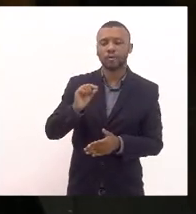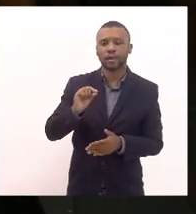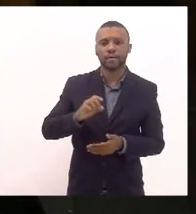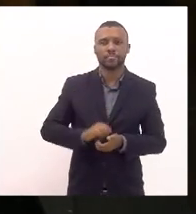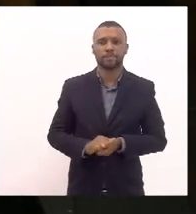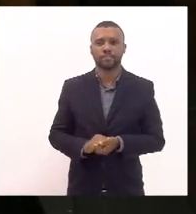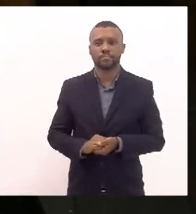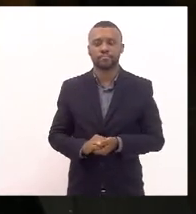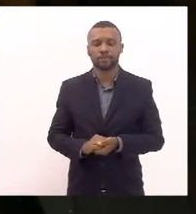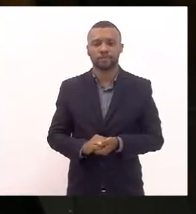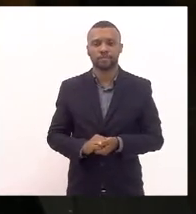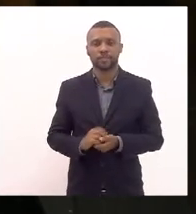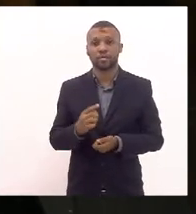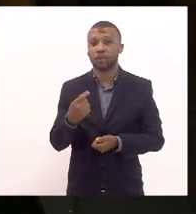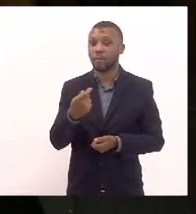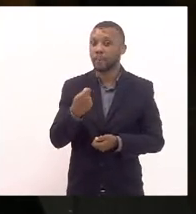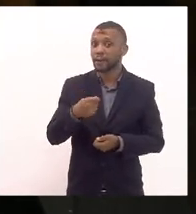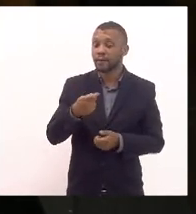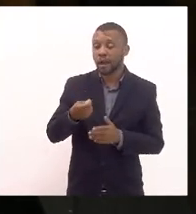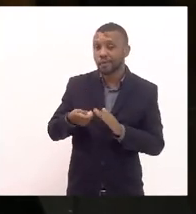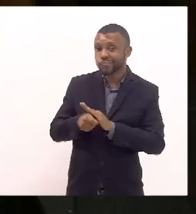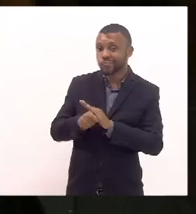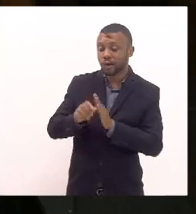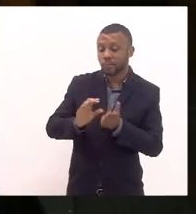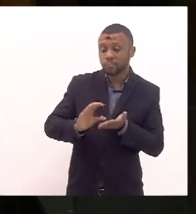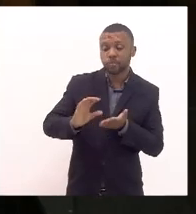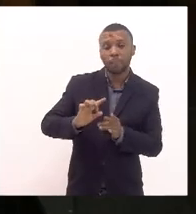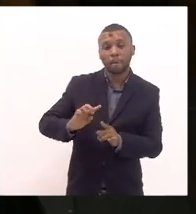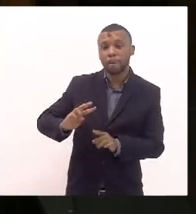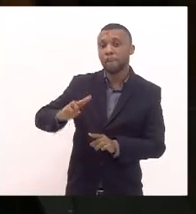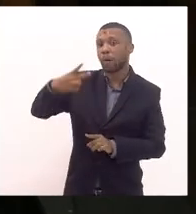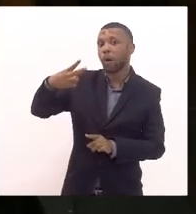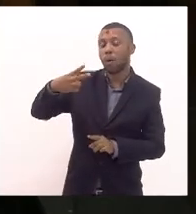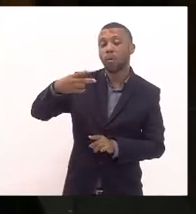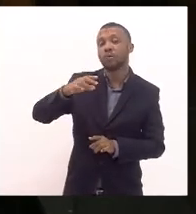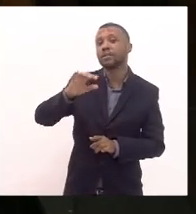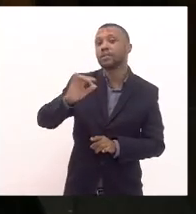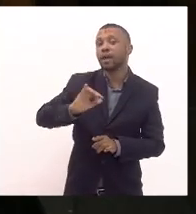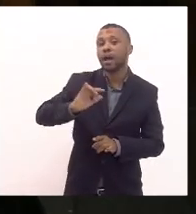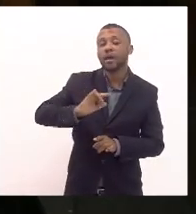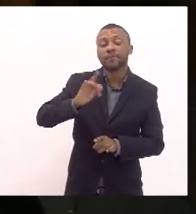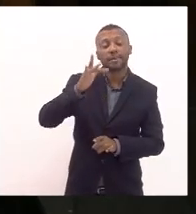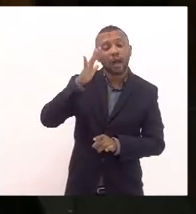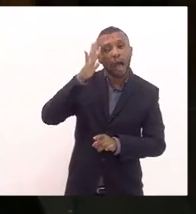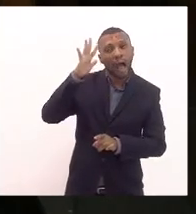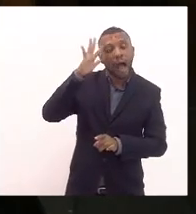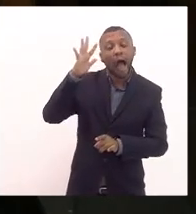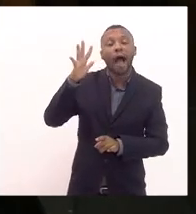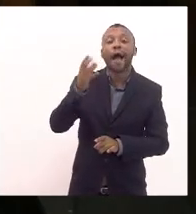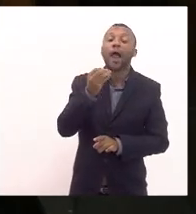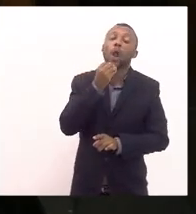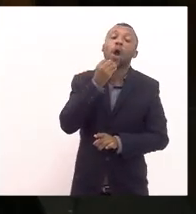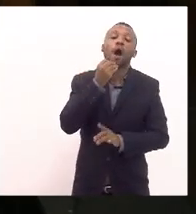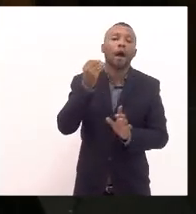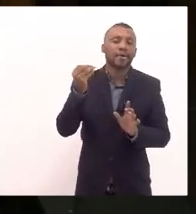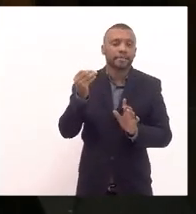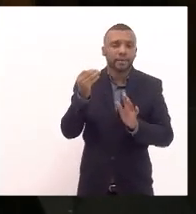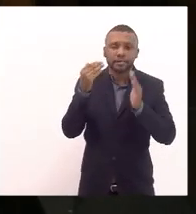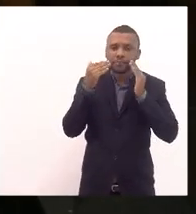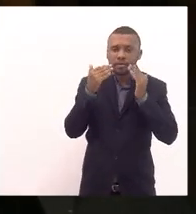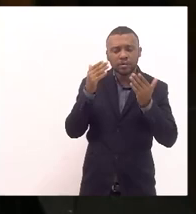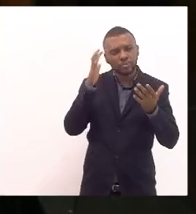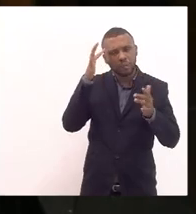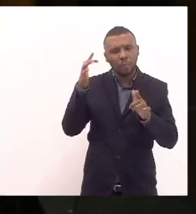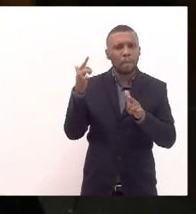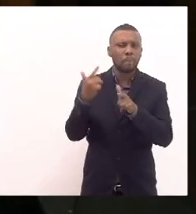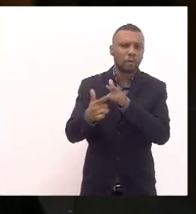necessidade de aumentar o investimento em ciência tão Vejam a lógica diante de uma crise que